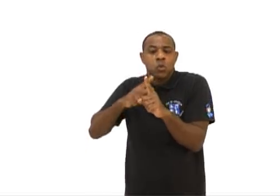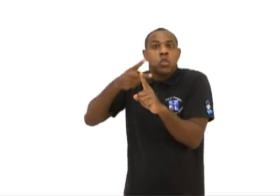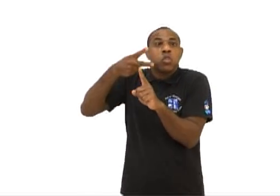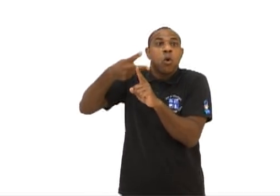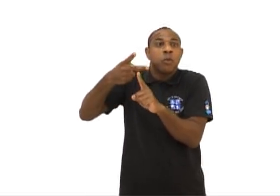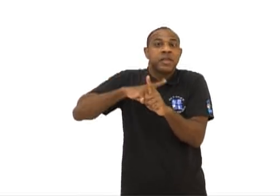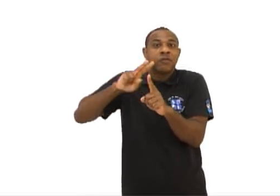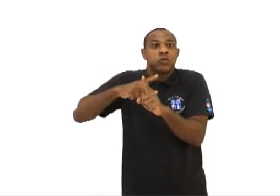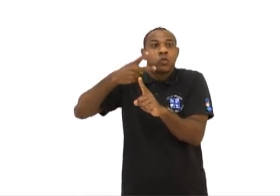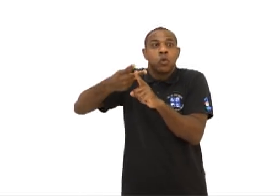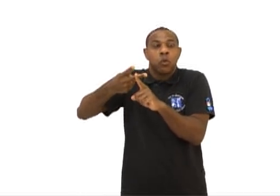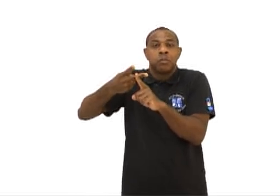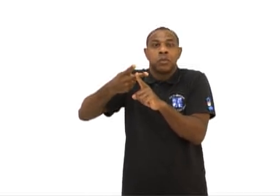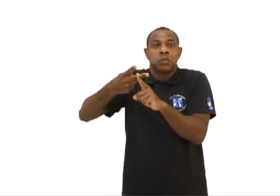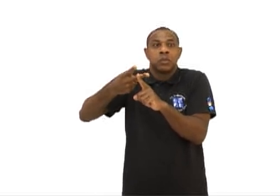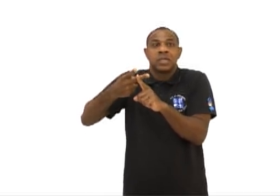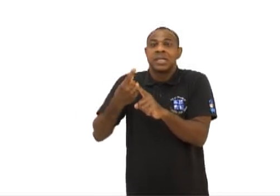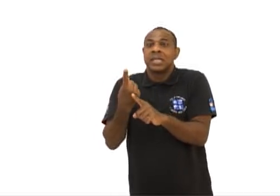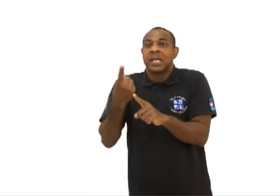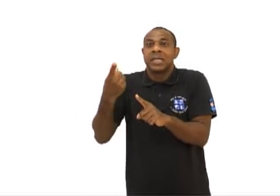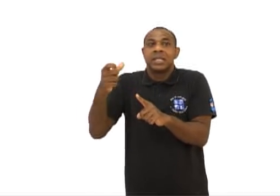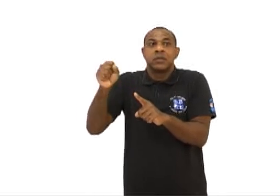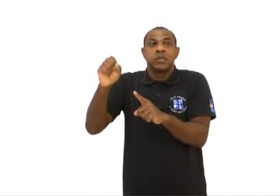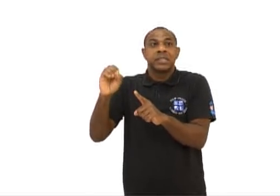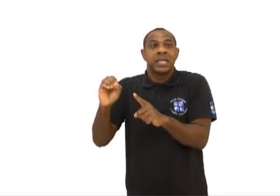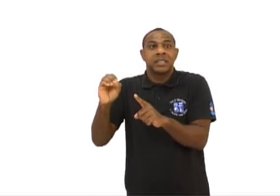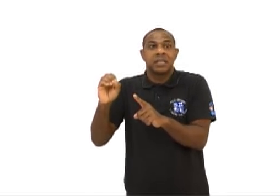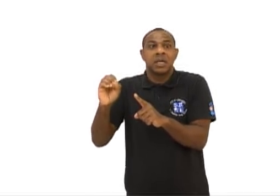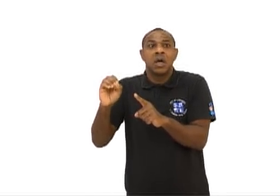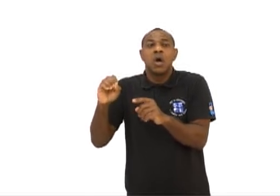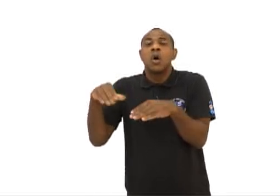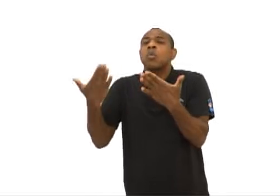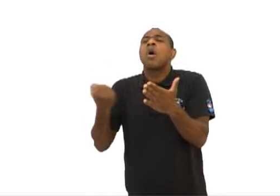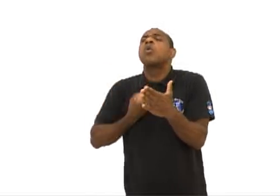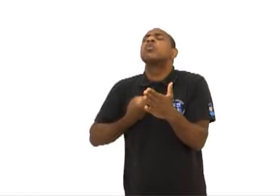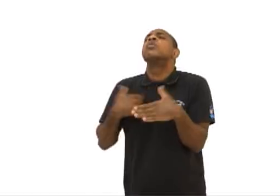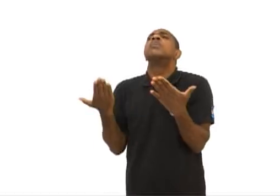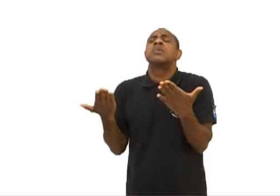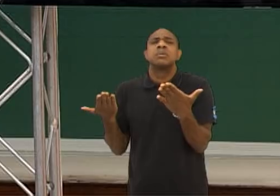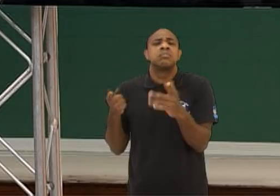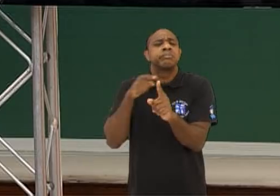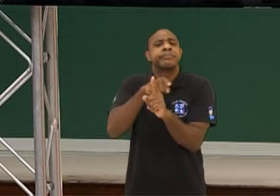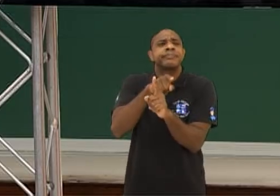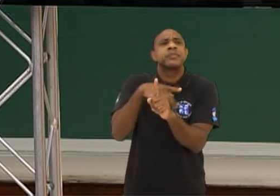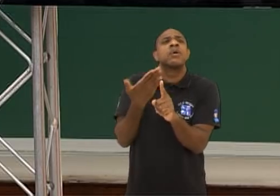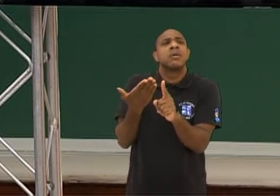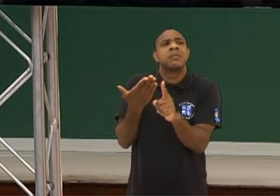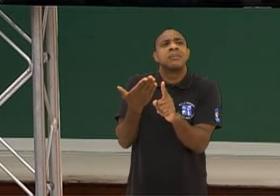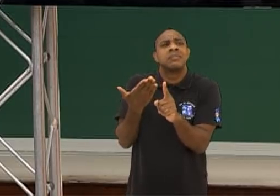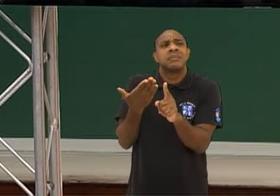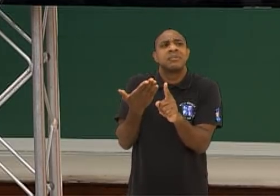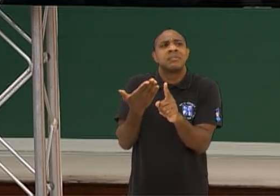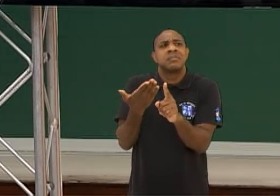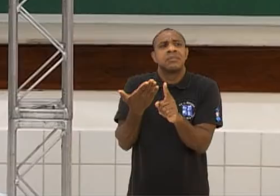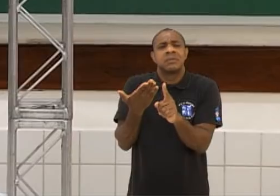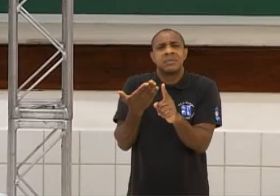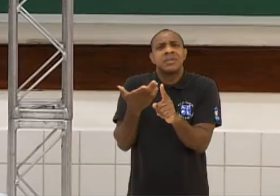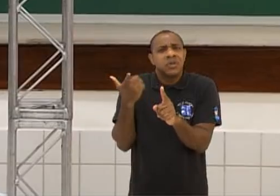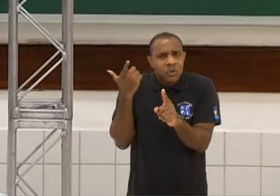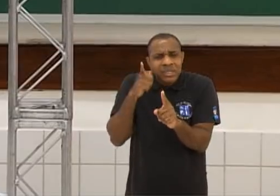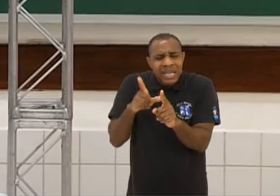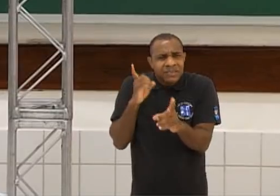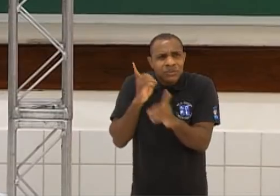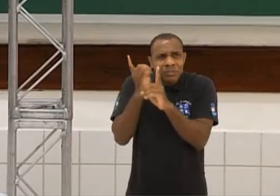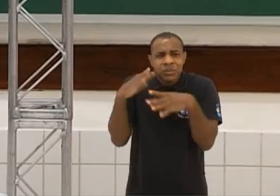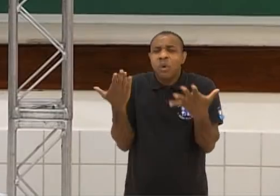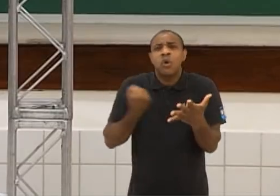número, aumentado de 180. Qual é esse número? E agora? Vocês conseguem